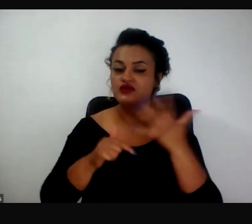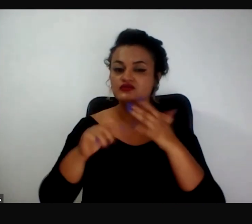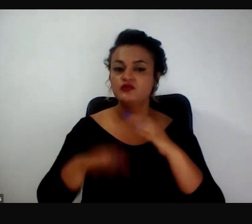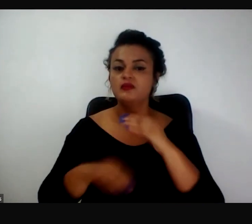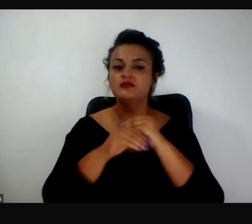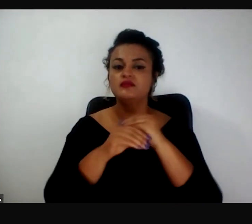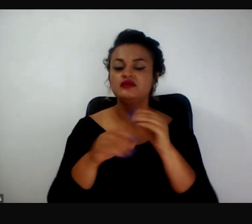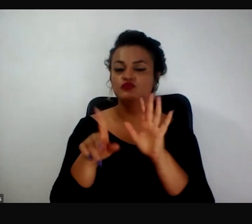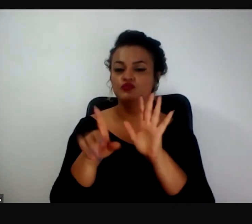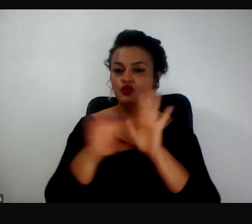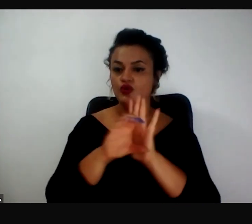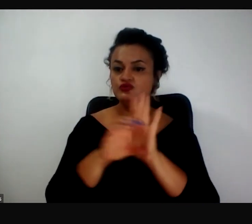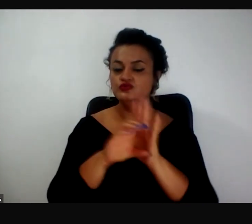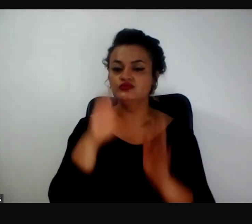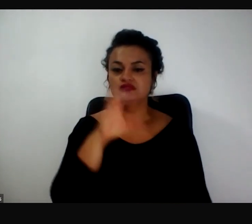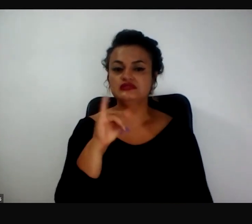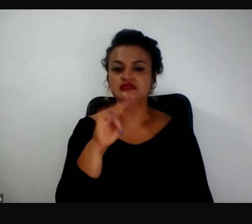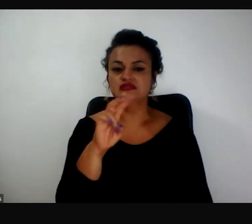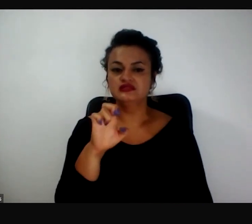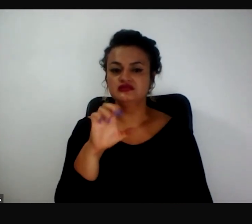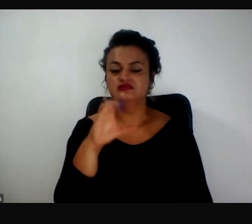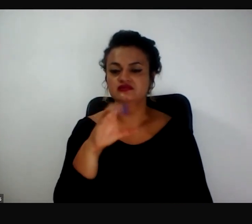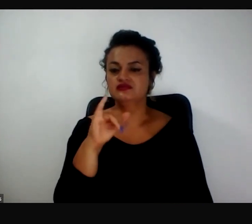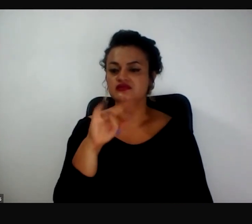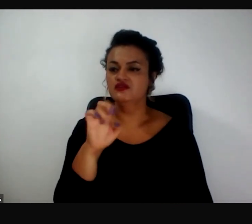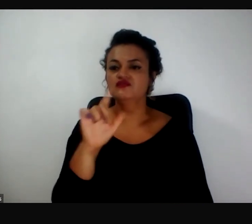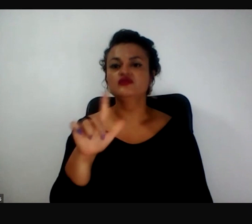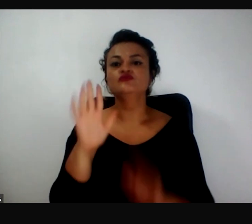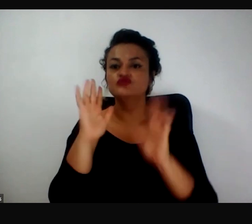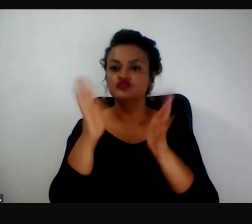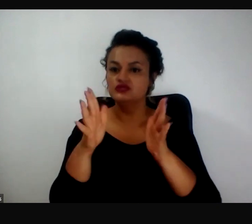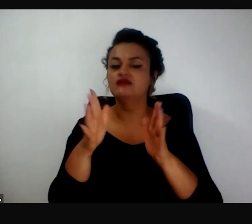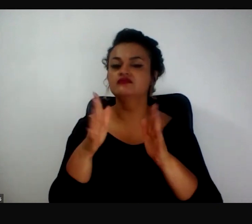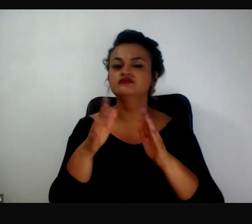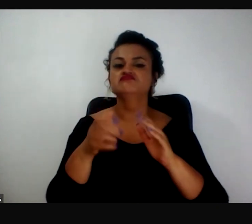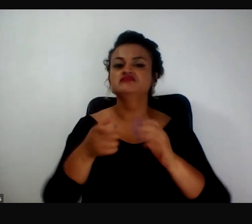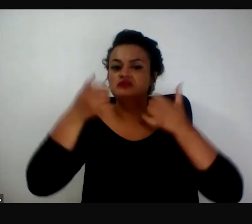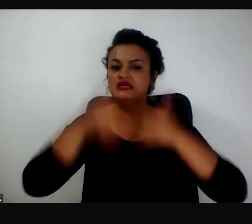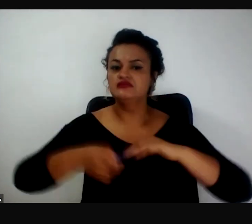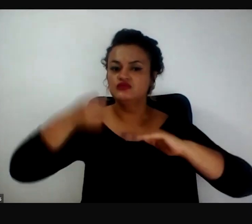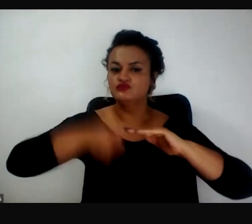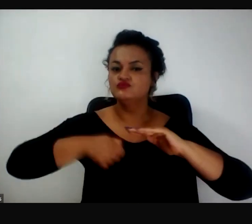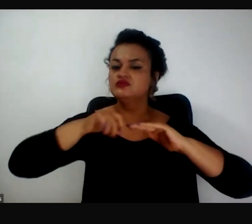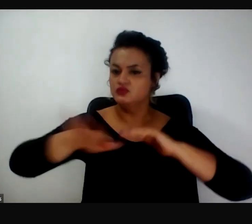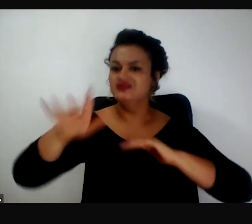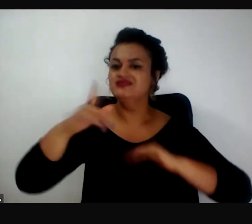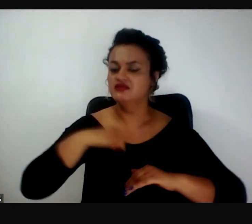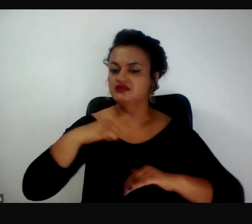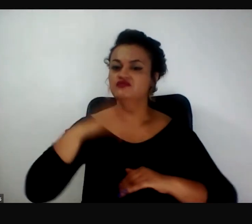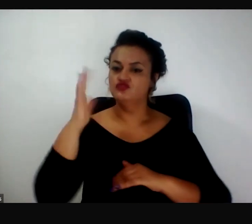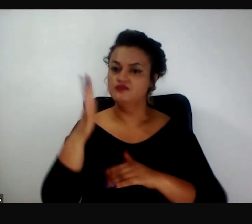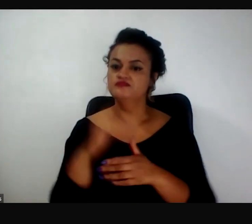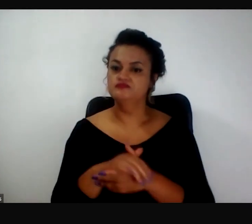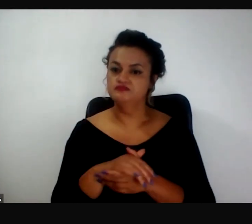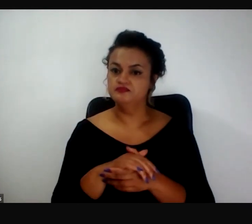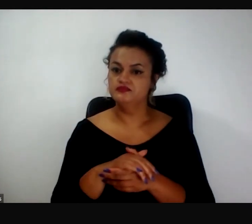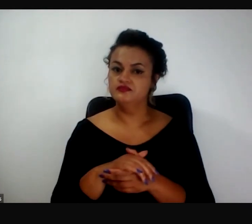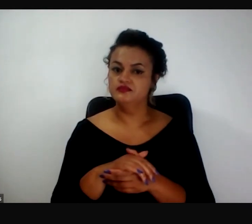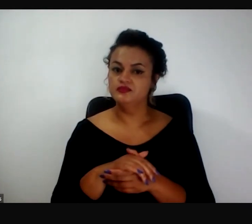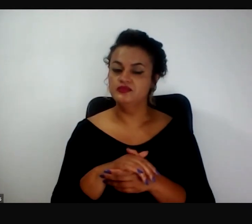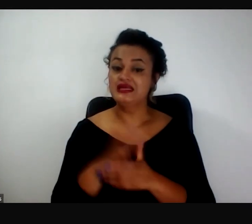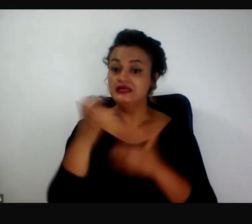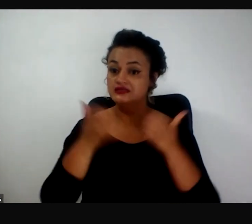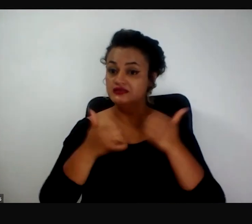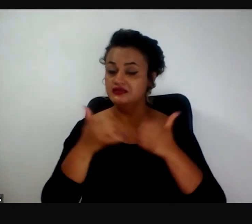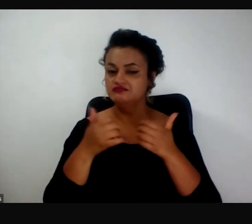Código Civil já falava da jurisprudência, mas de outro ponto de vista, de outra perspectiva. Dizia, vou